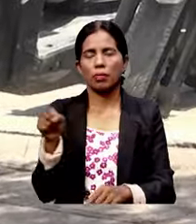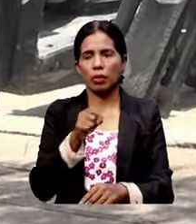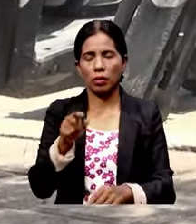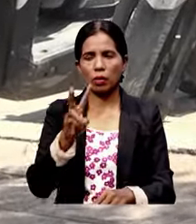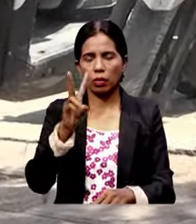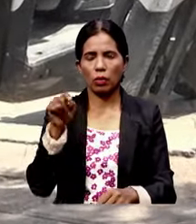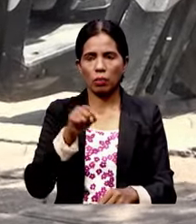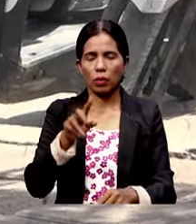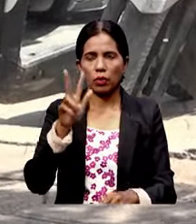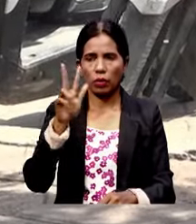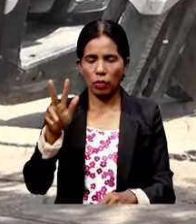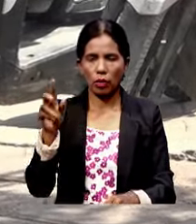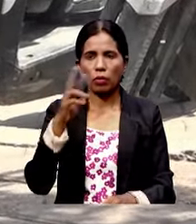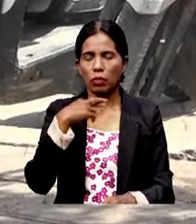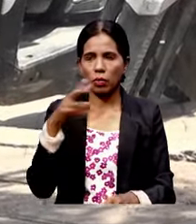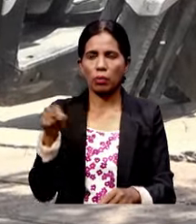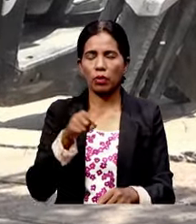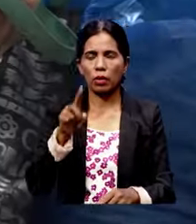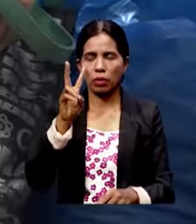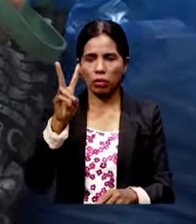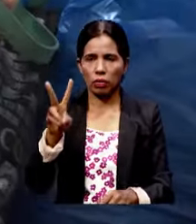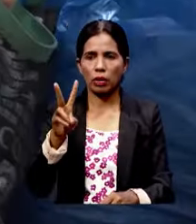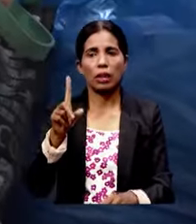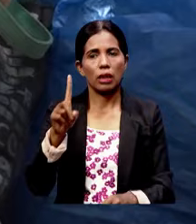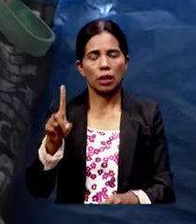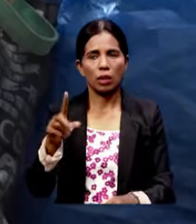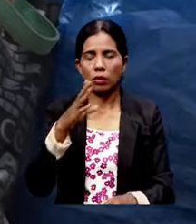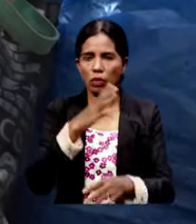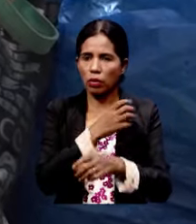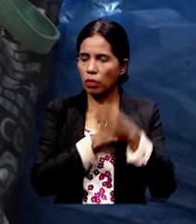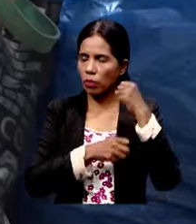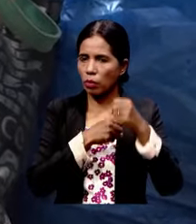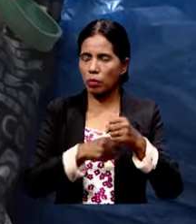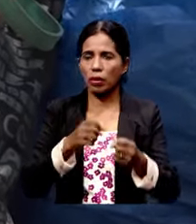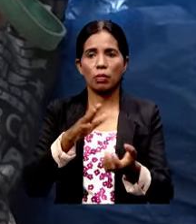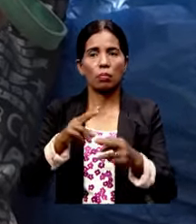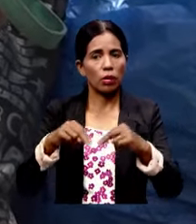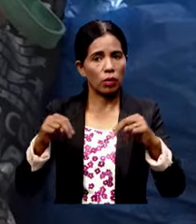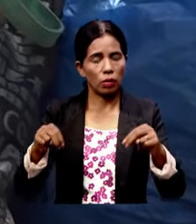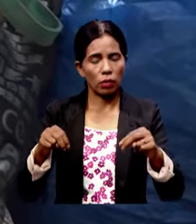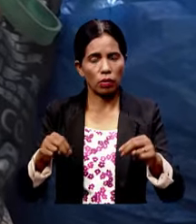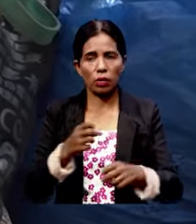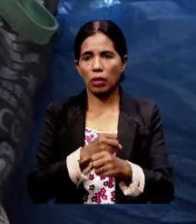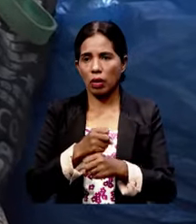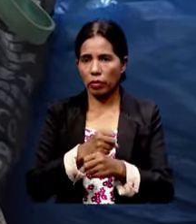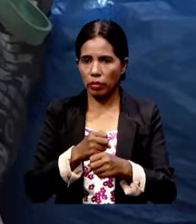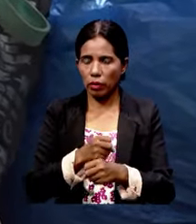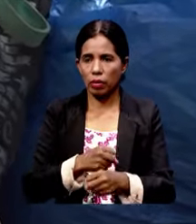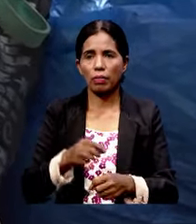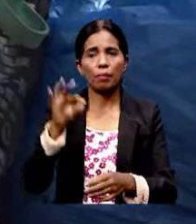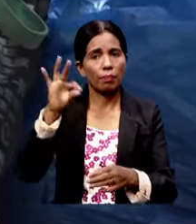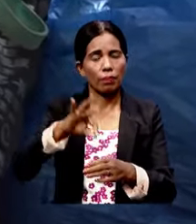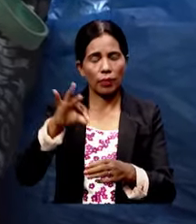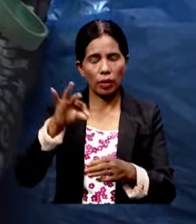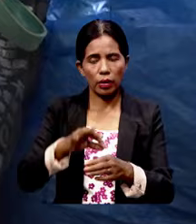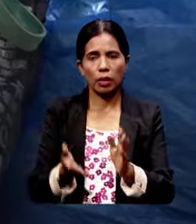tolu, fos por cento ida, susube no queijo, no mano tolu por cento Lima, café no chá sai por cento